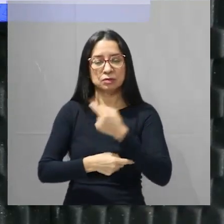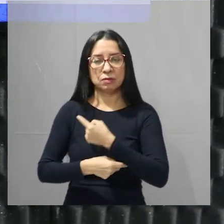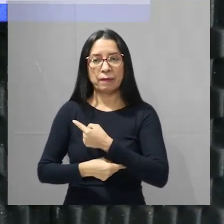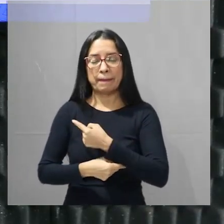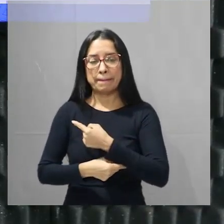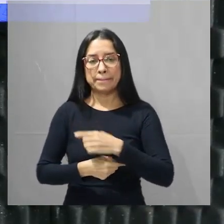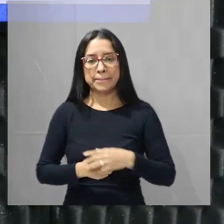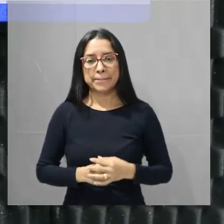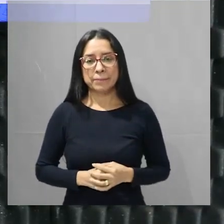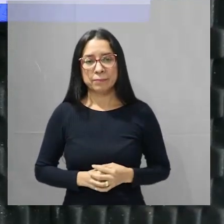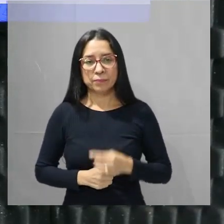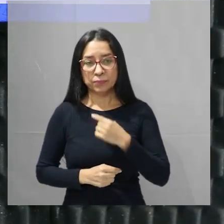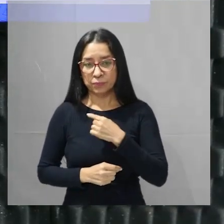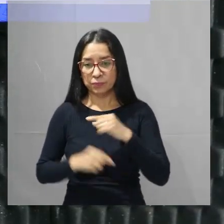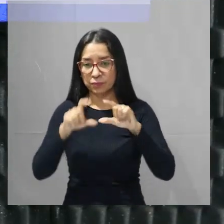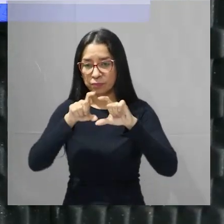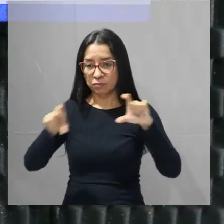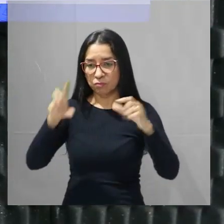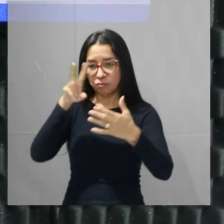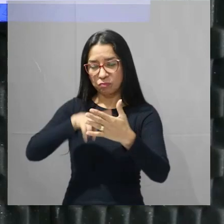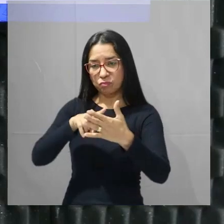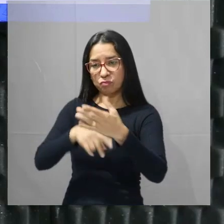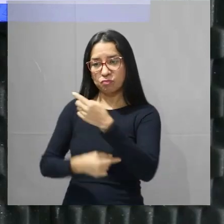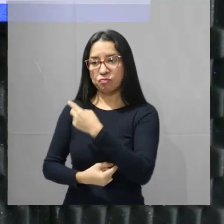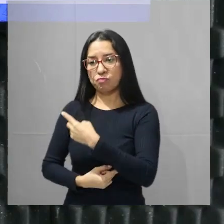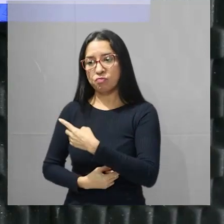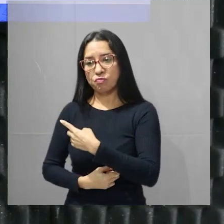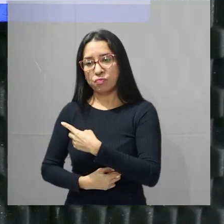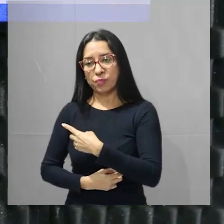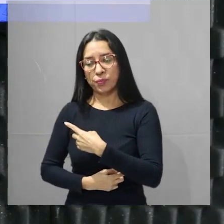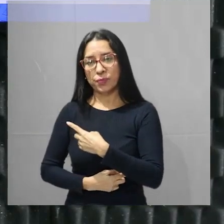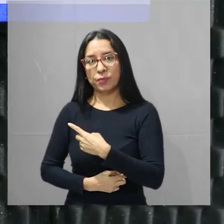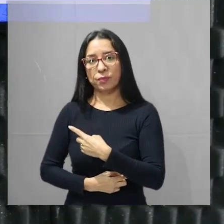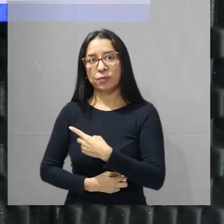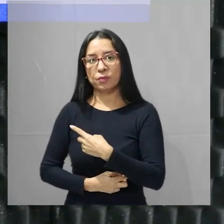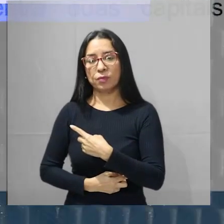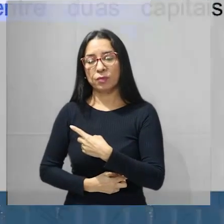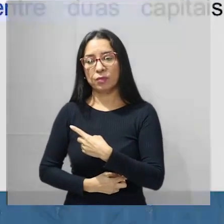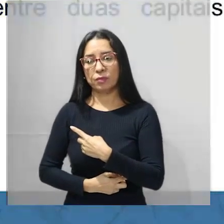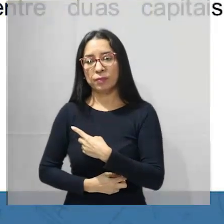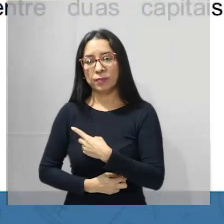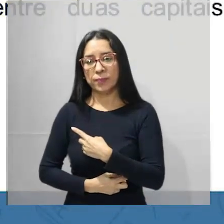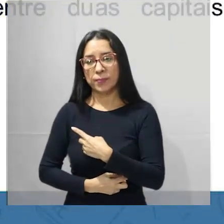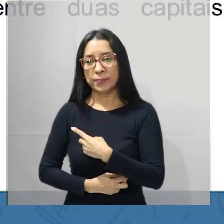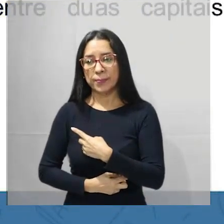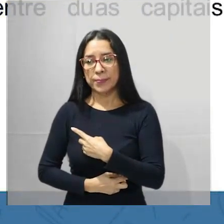seguinte, às vezes, não é mais possível saber onde é a divisa